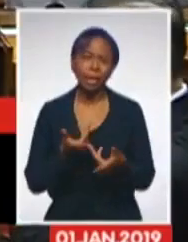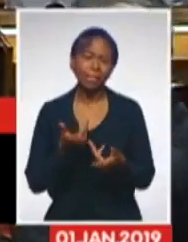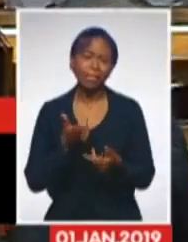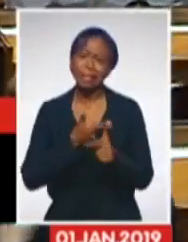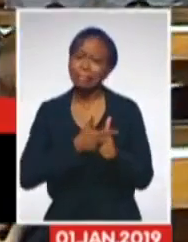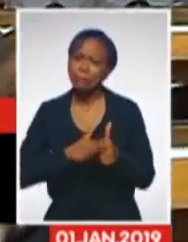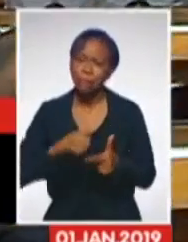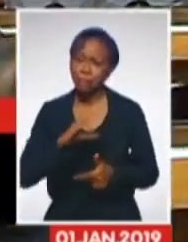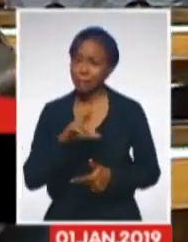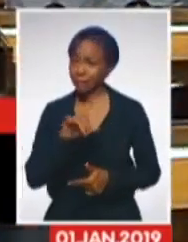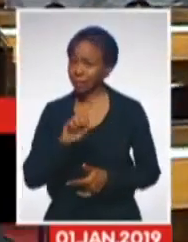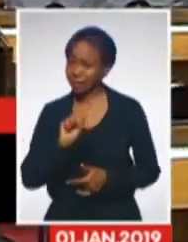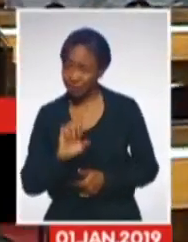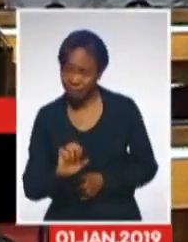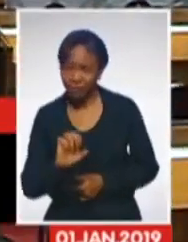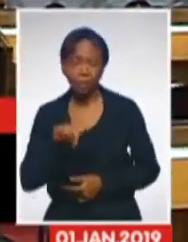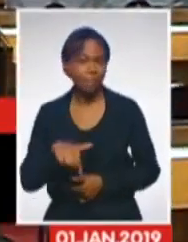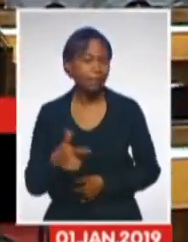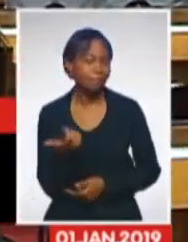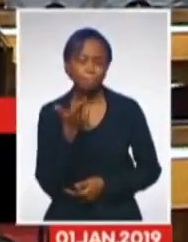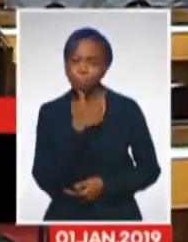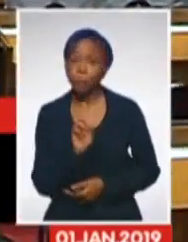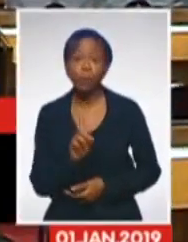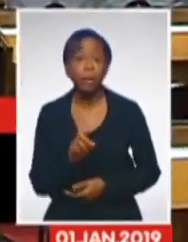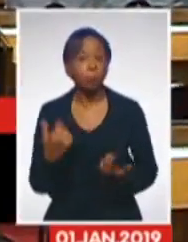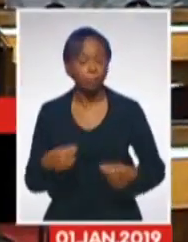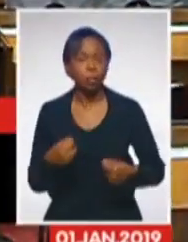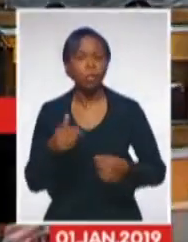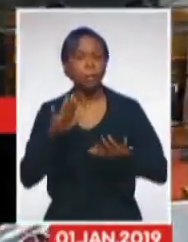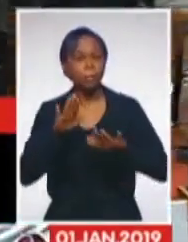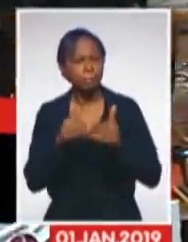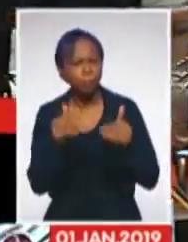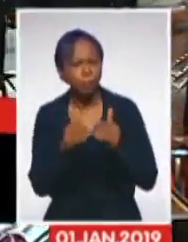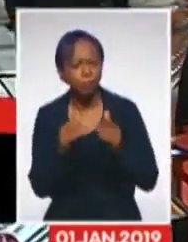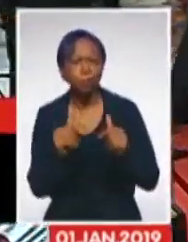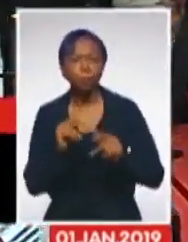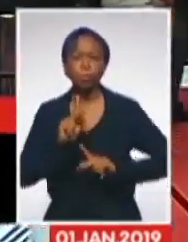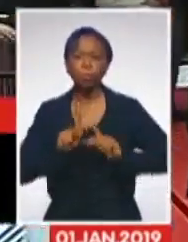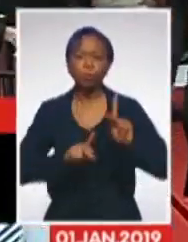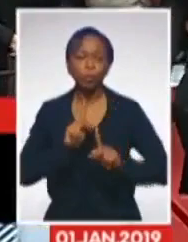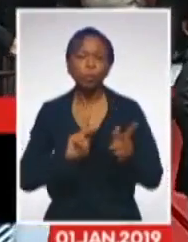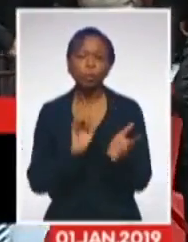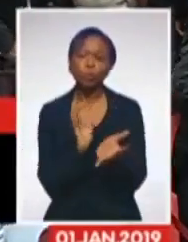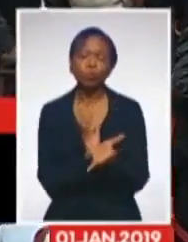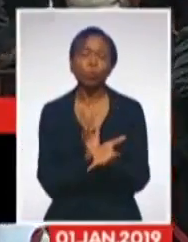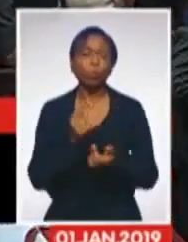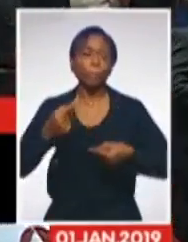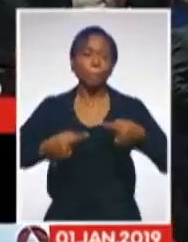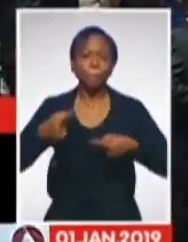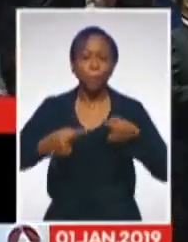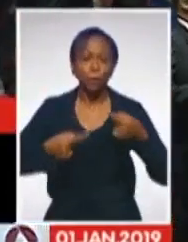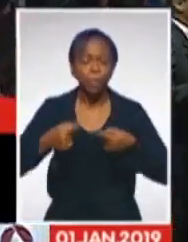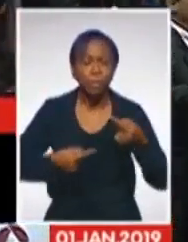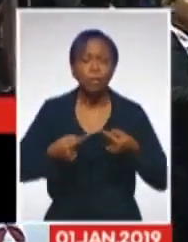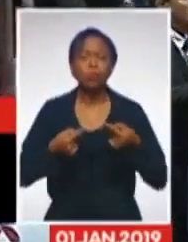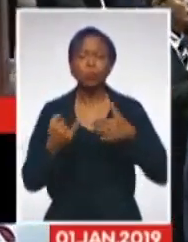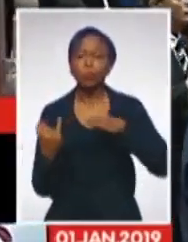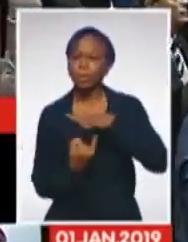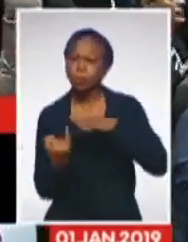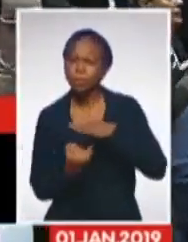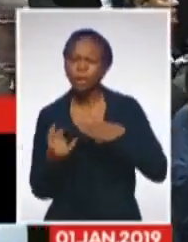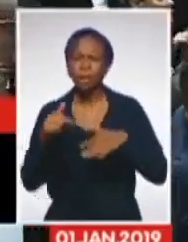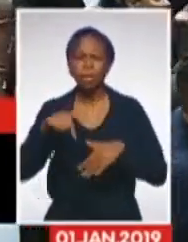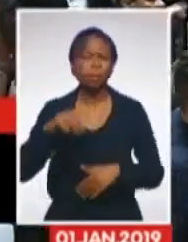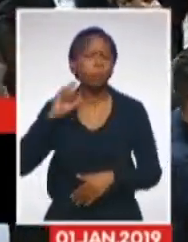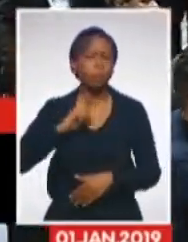conclamação de que as lideranças políticas e institucionais do Estado superem